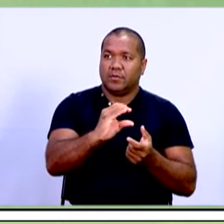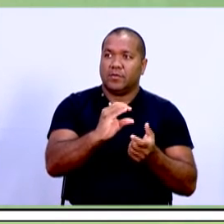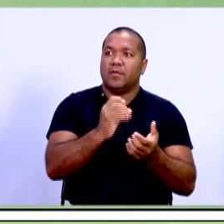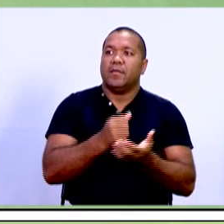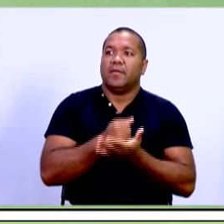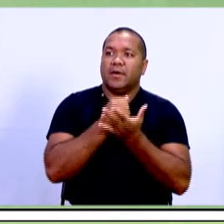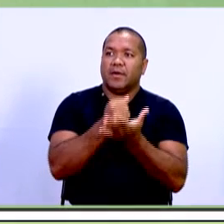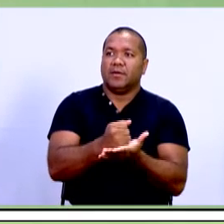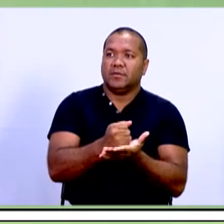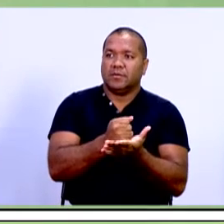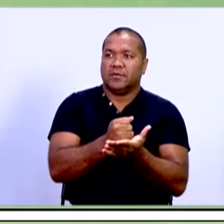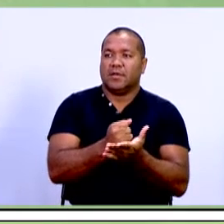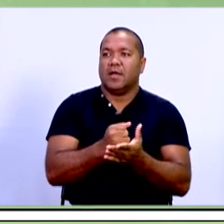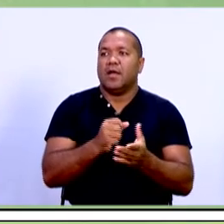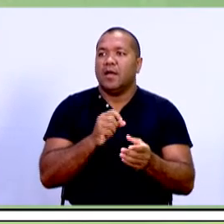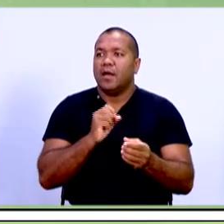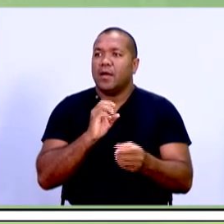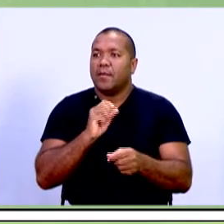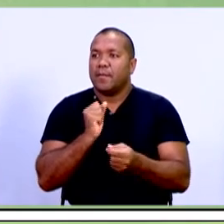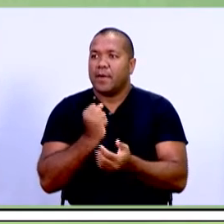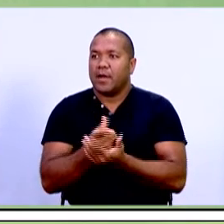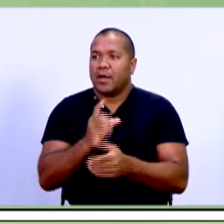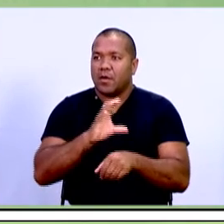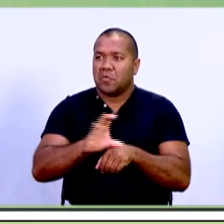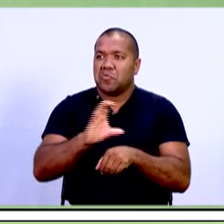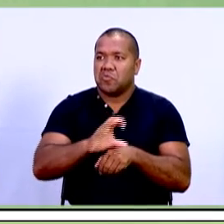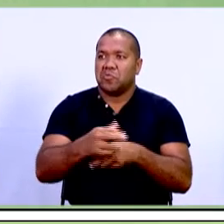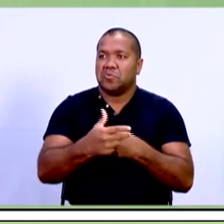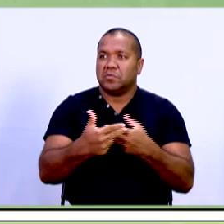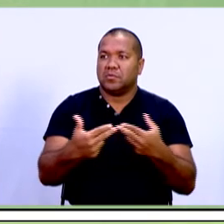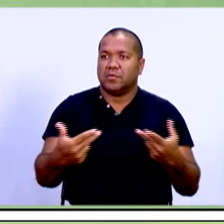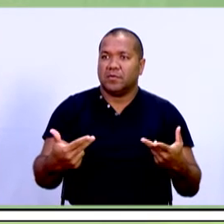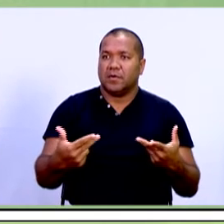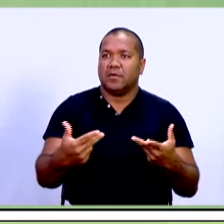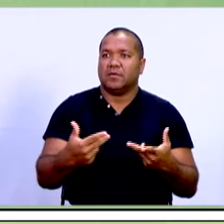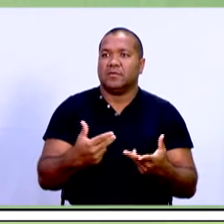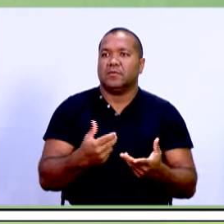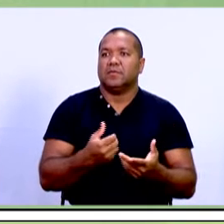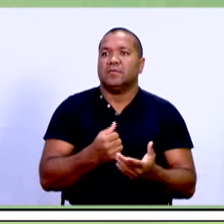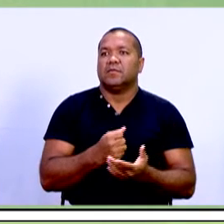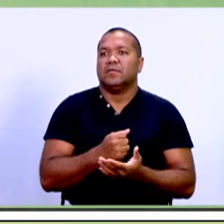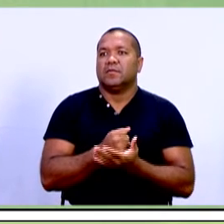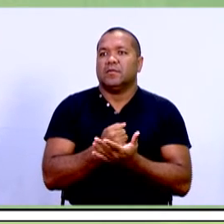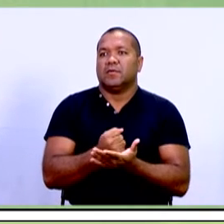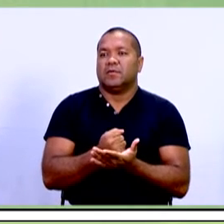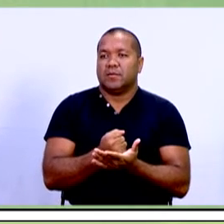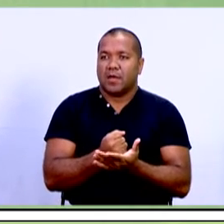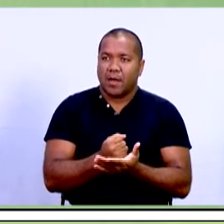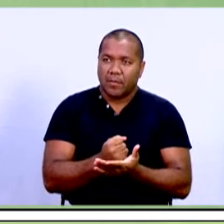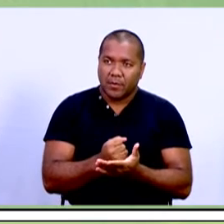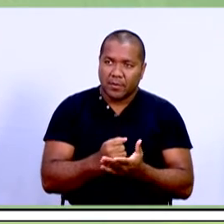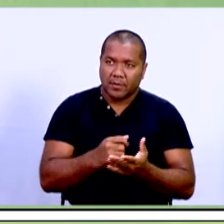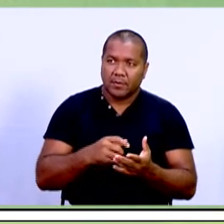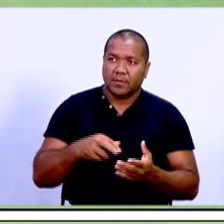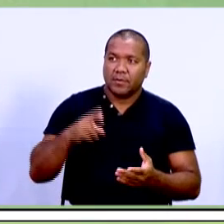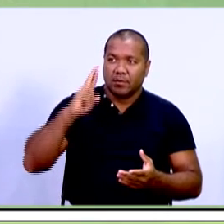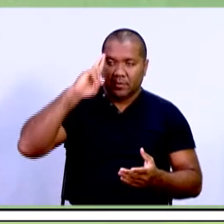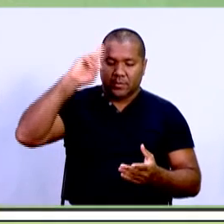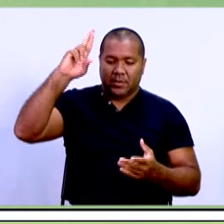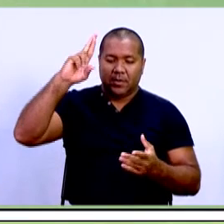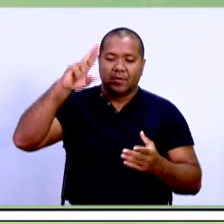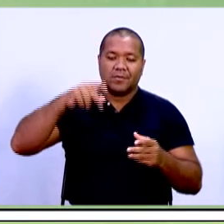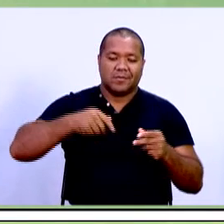em governança, em BSC ou BI, e principalmente apoio da gestão superior nos